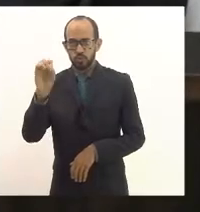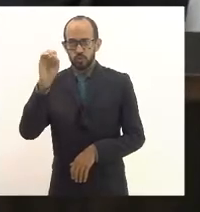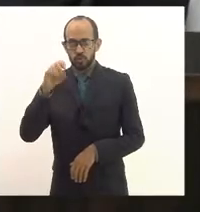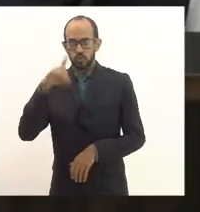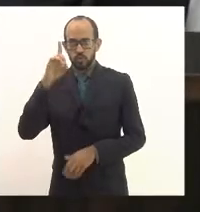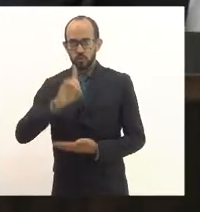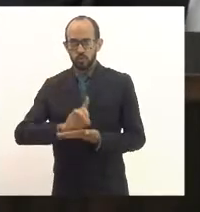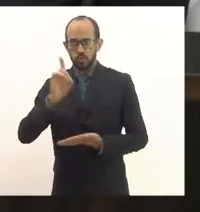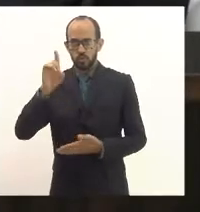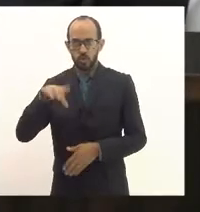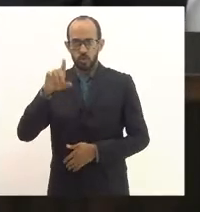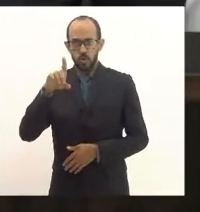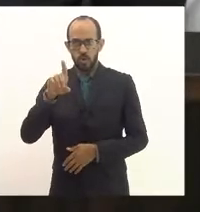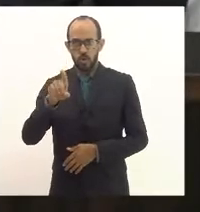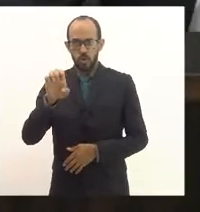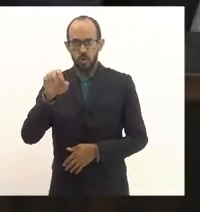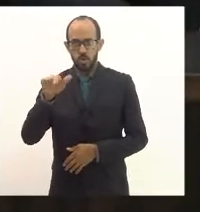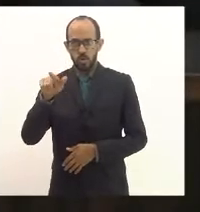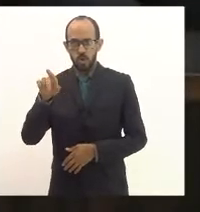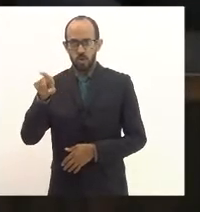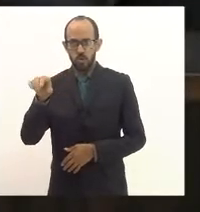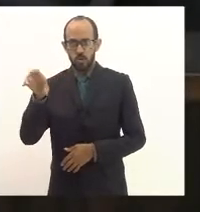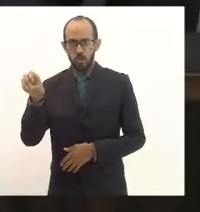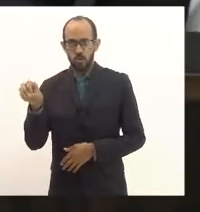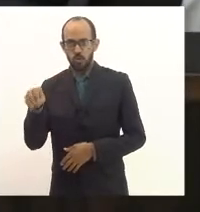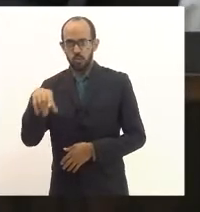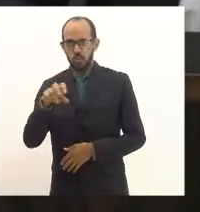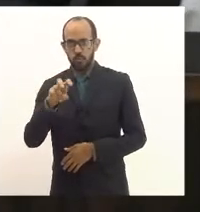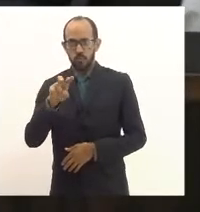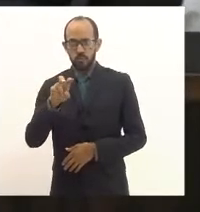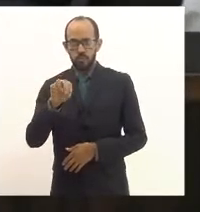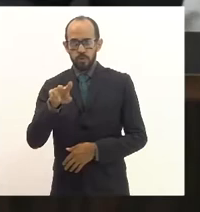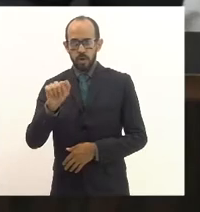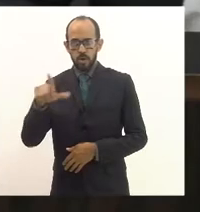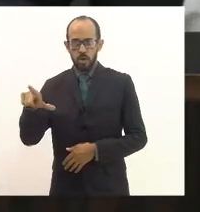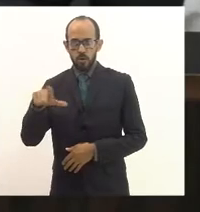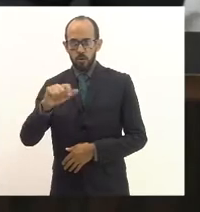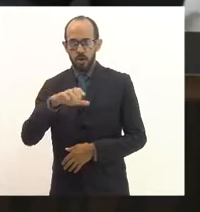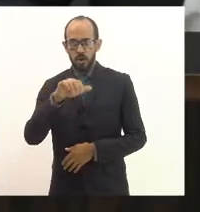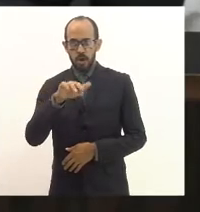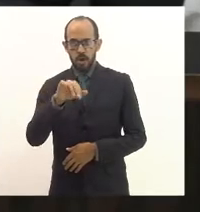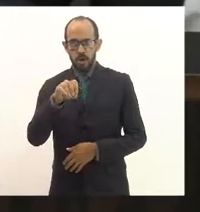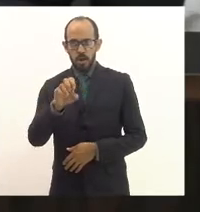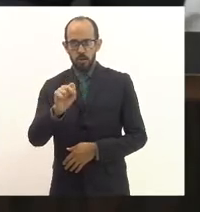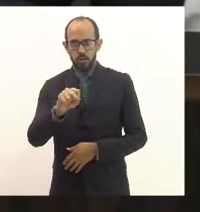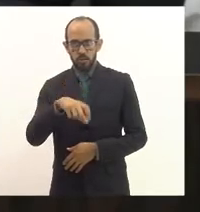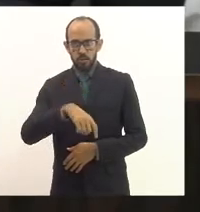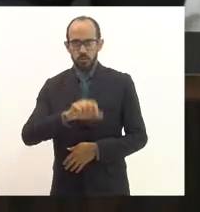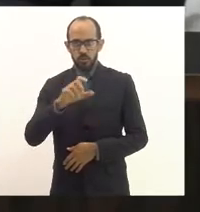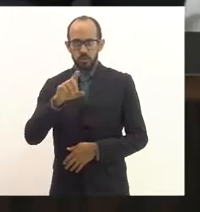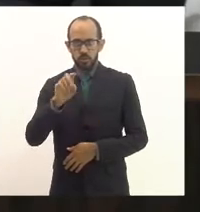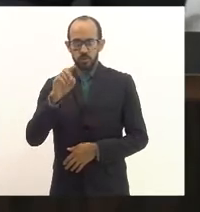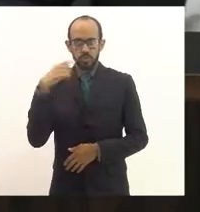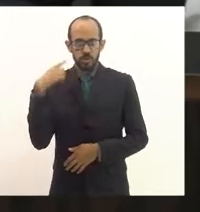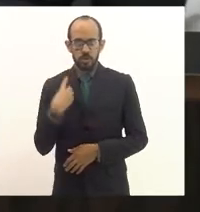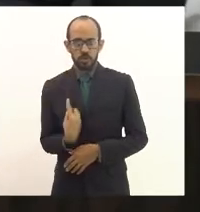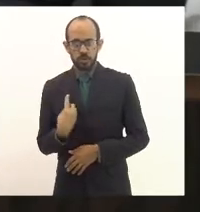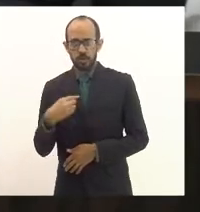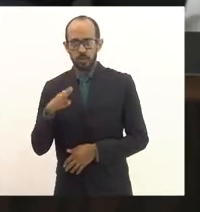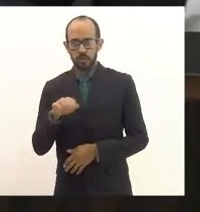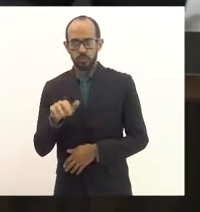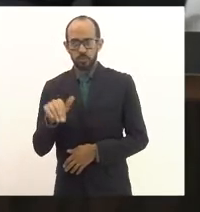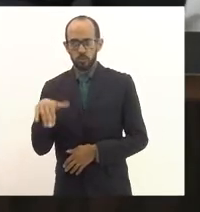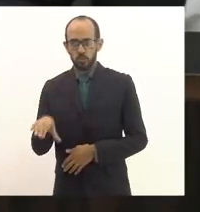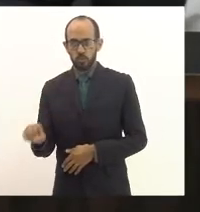doutor Deodalto, Tia Ju, Valdo Ceasa, Carlos Macedo, Bebeto foi o primeiro, deputada Dani, deputado Bruno